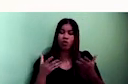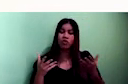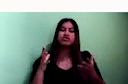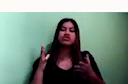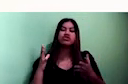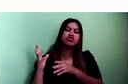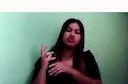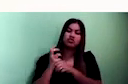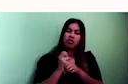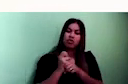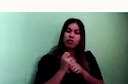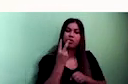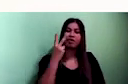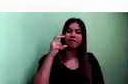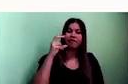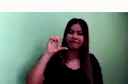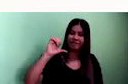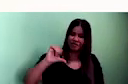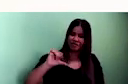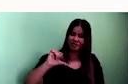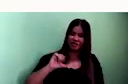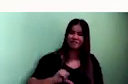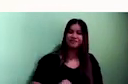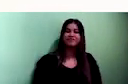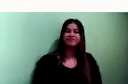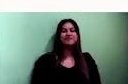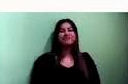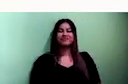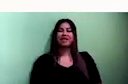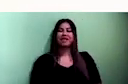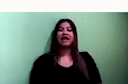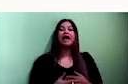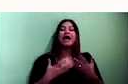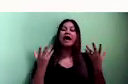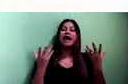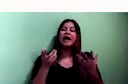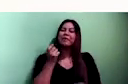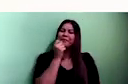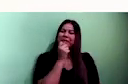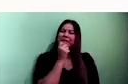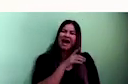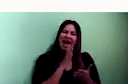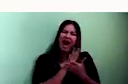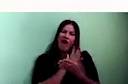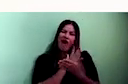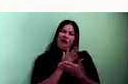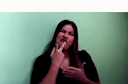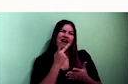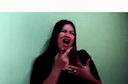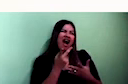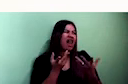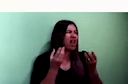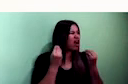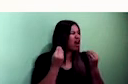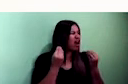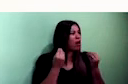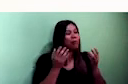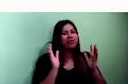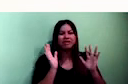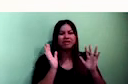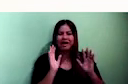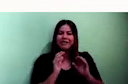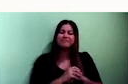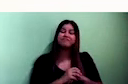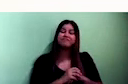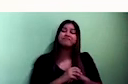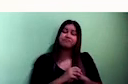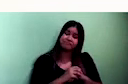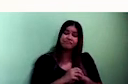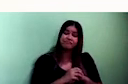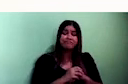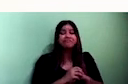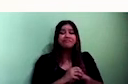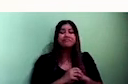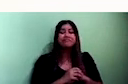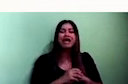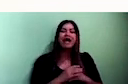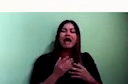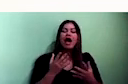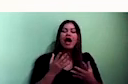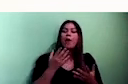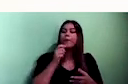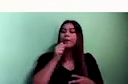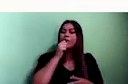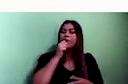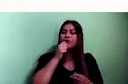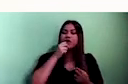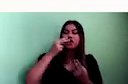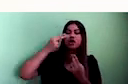que é engraçado falar isso, muita gente comenta e fala, nossa, mas eu não sabia que tinha. Então, assim, você, no SUS, né, você tem que